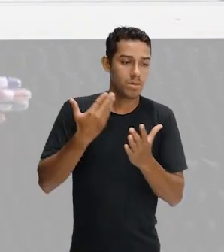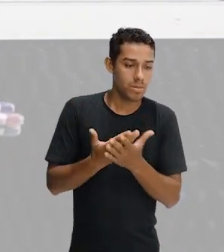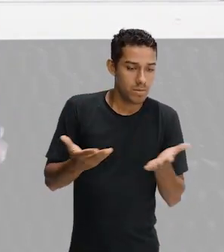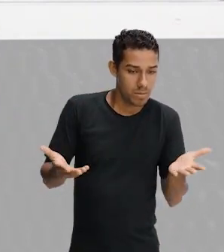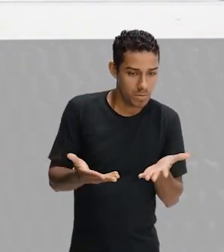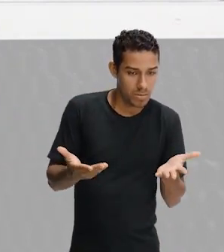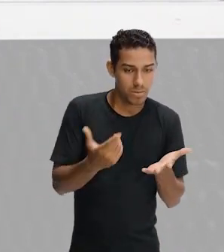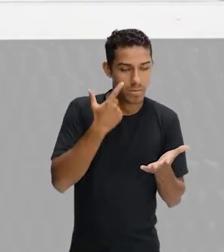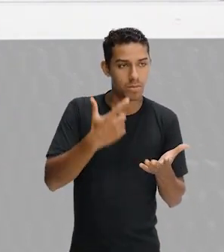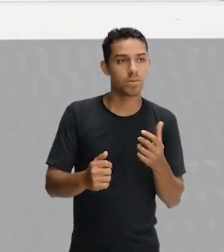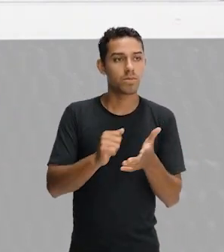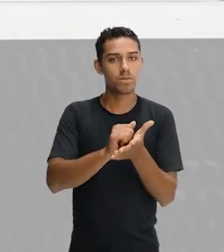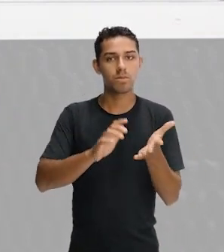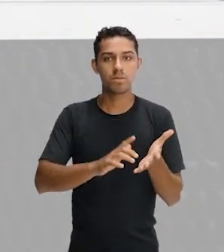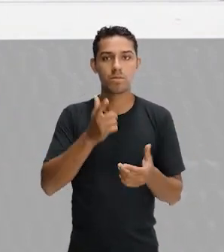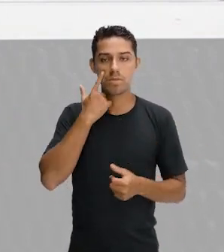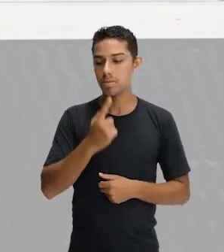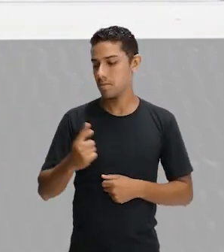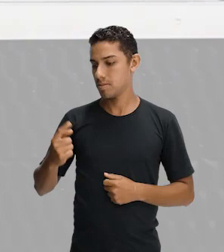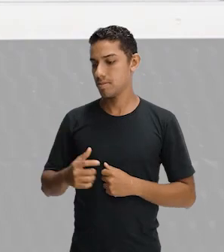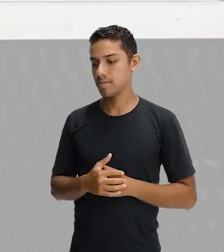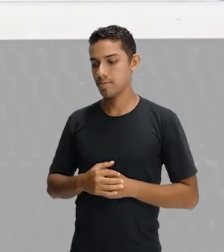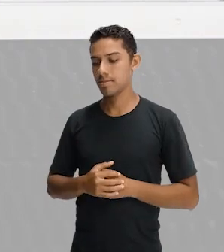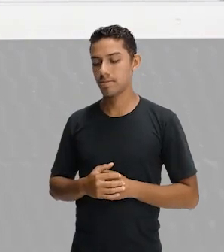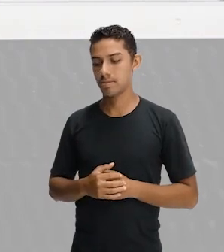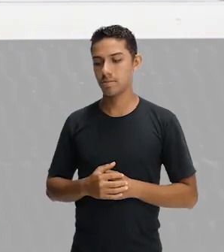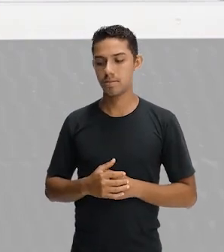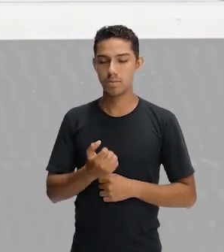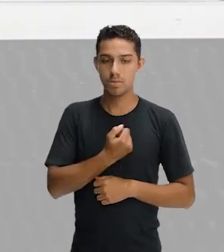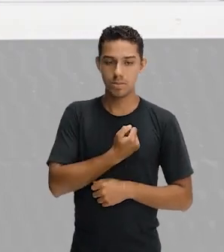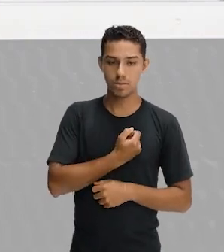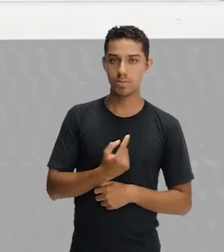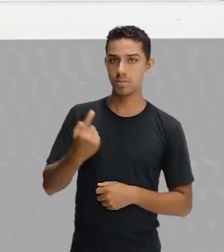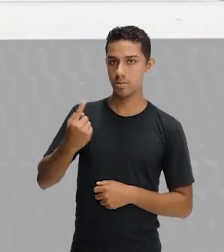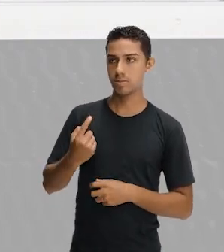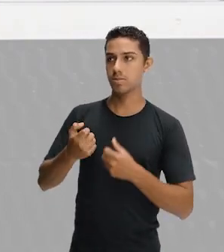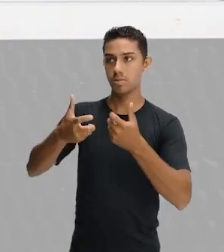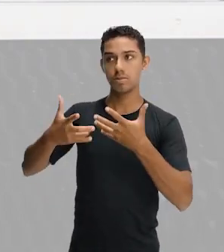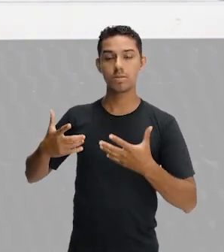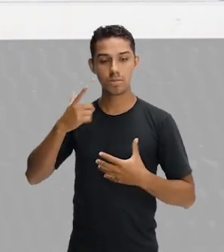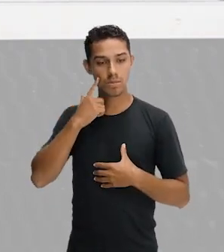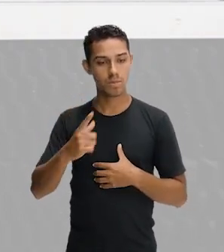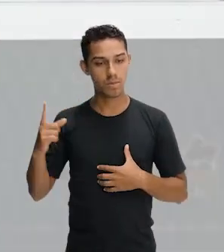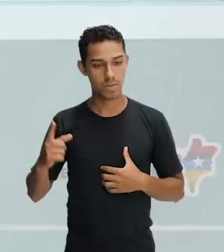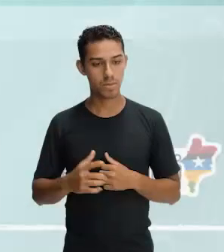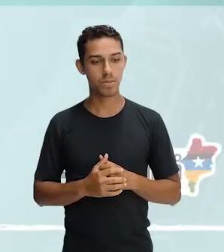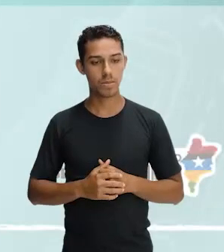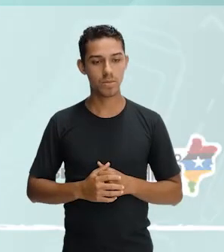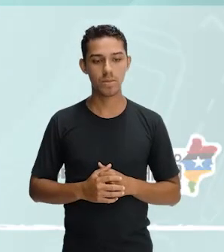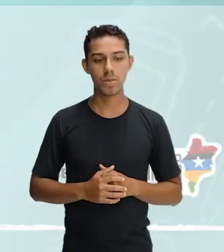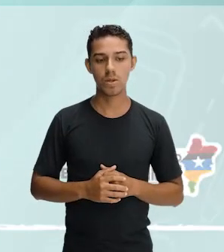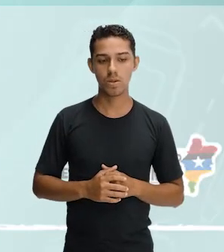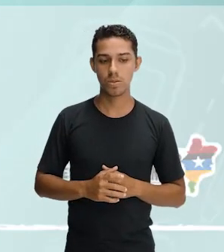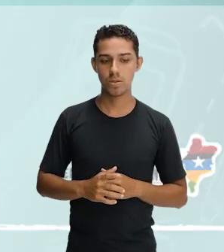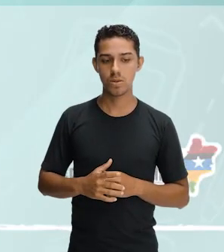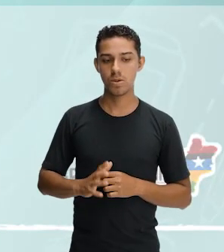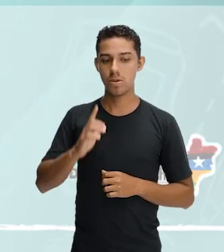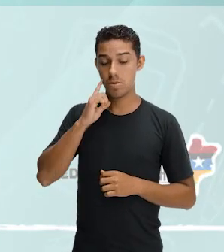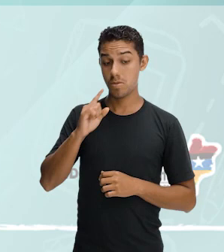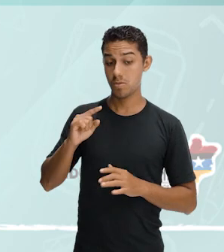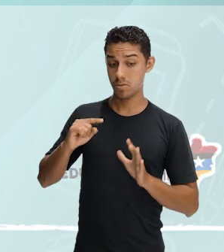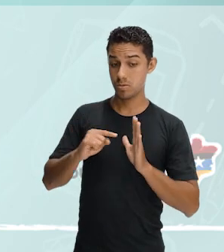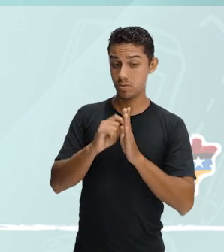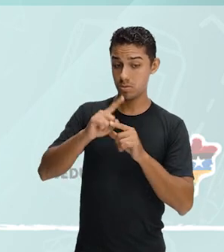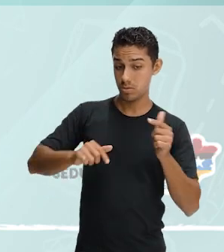nós vamos fazer os exercícios. Okay? Vamos começar por exercício 1, que diz o seguinte. Um ponto material de massa